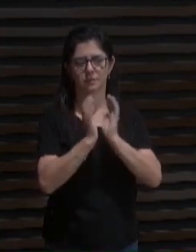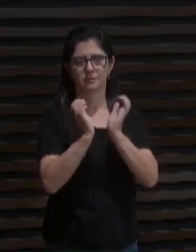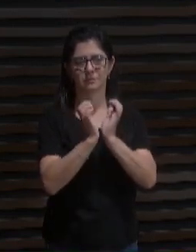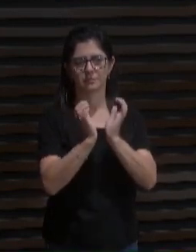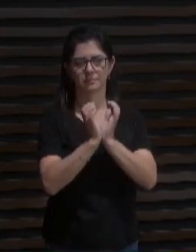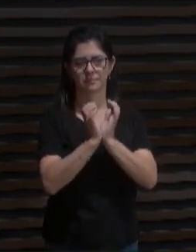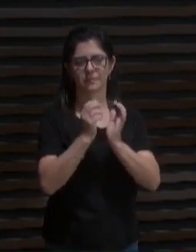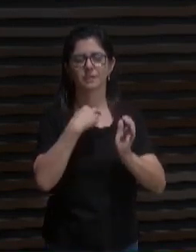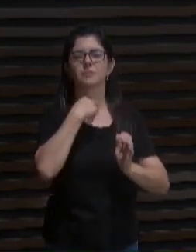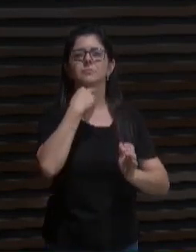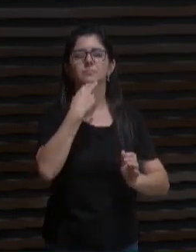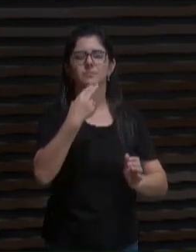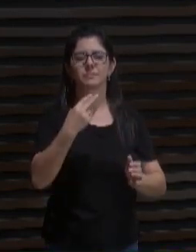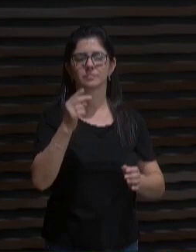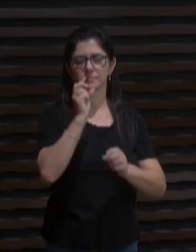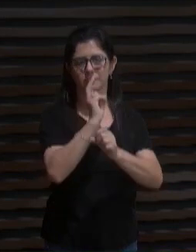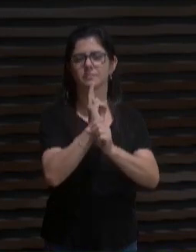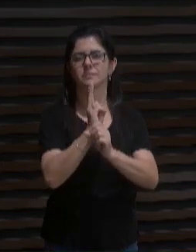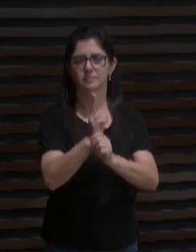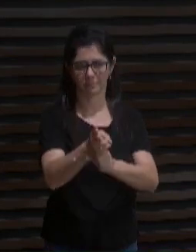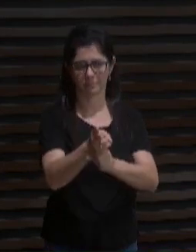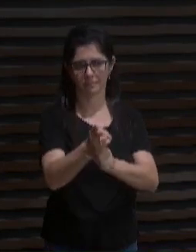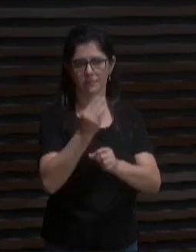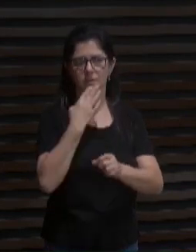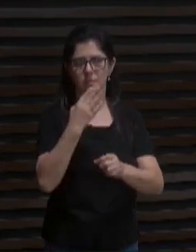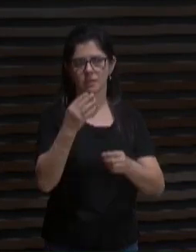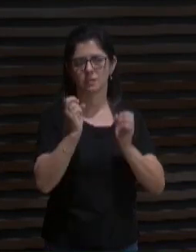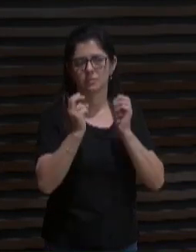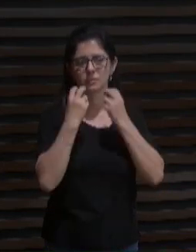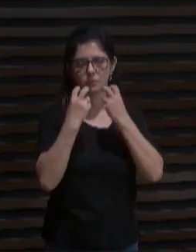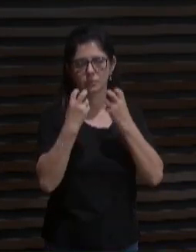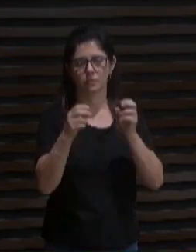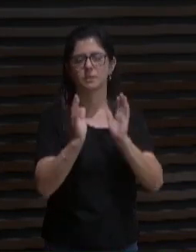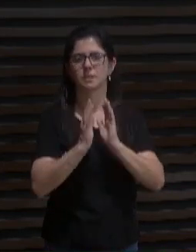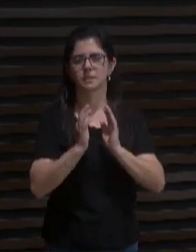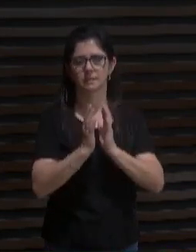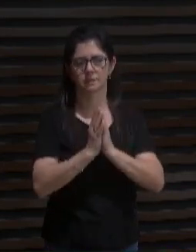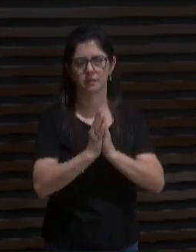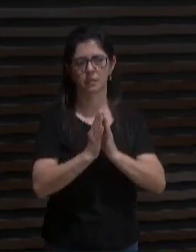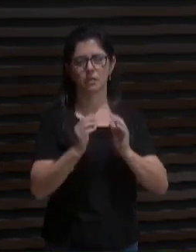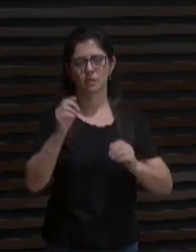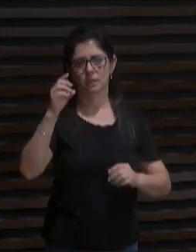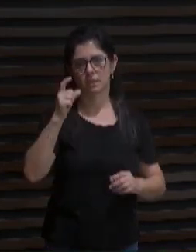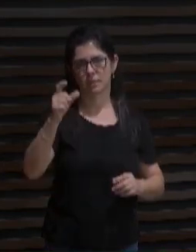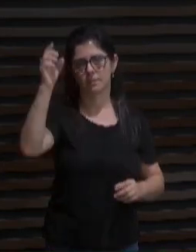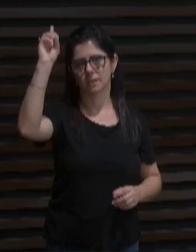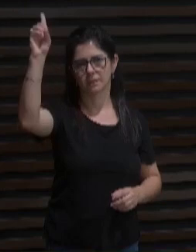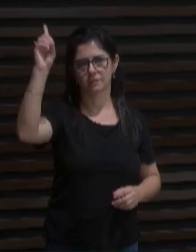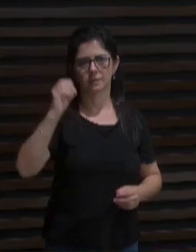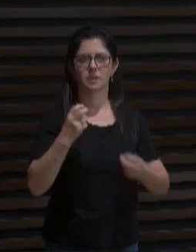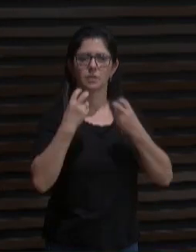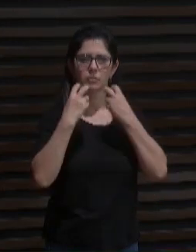com clareza e concisão, com petições e súplicas coletivas. Ore a palavra, confessando